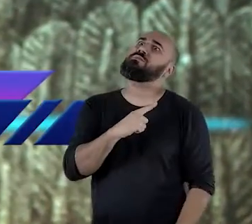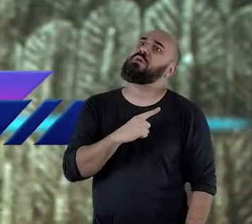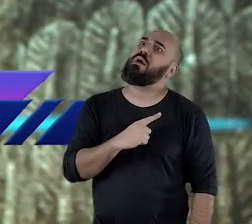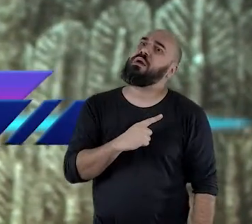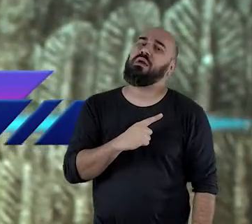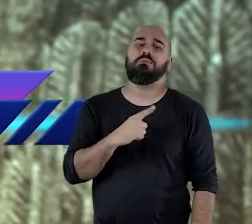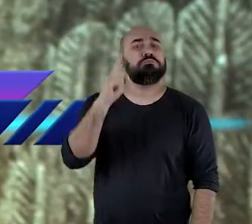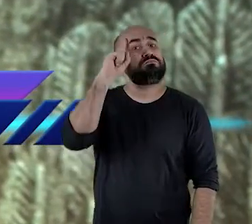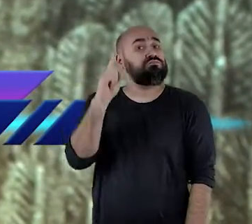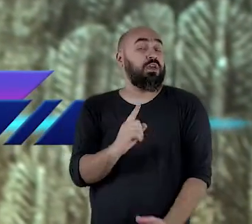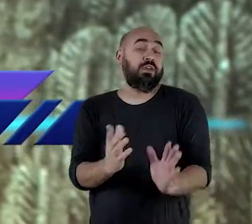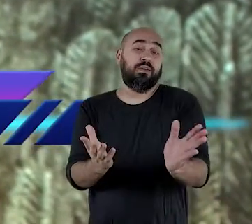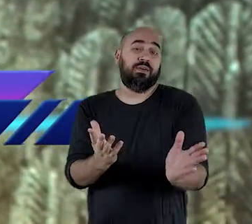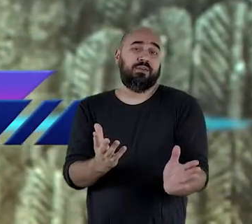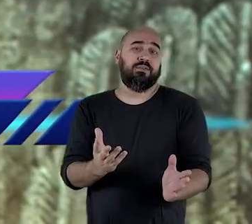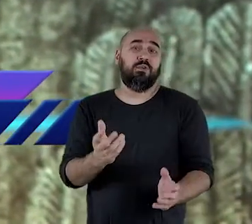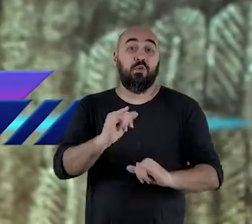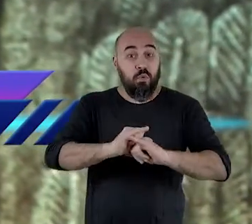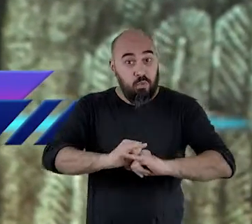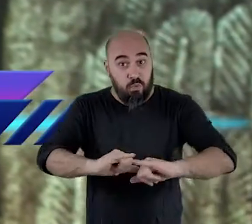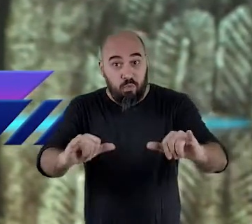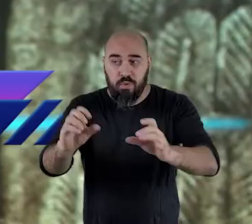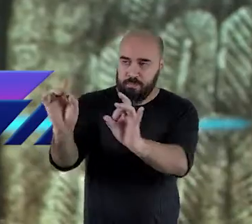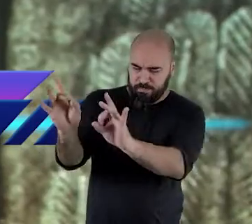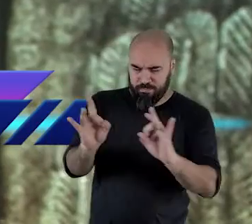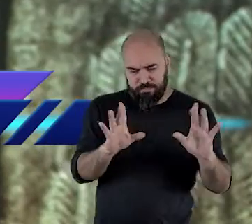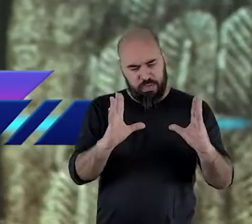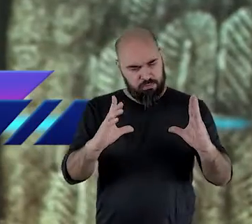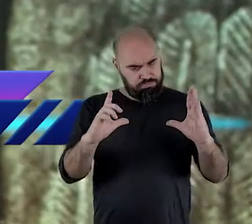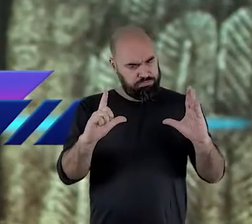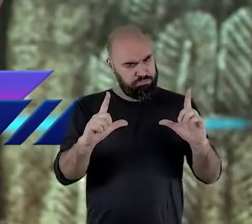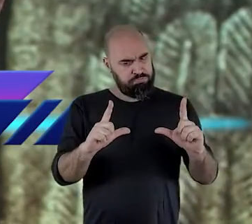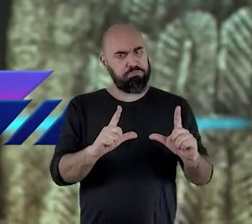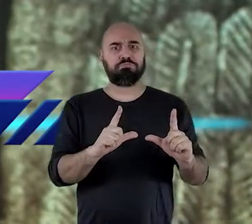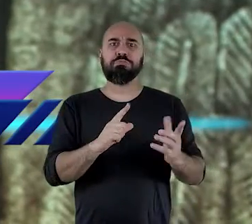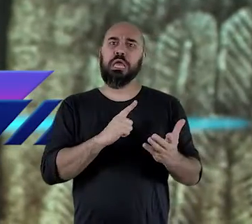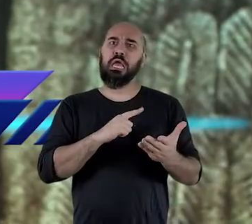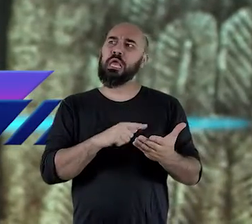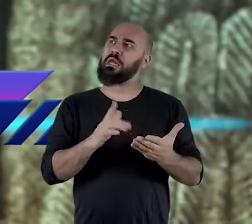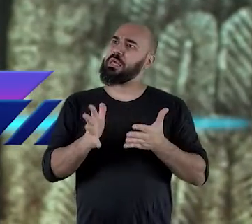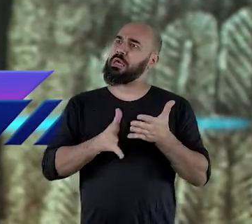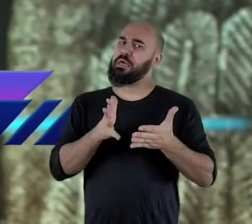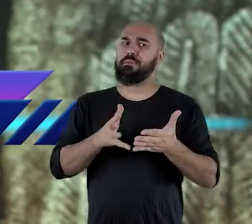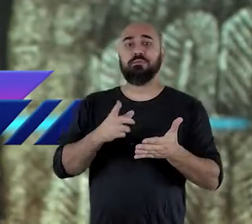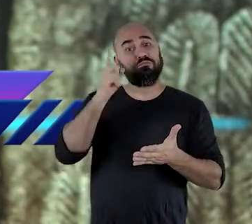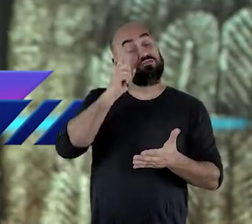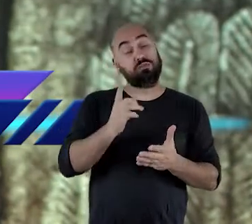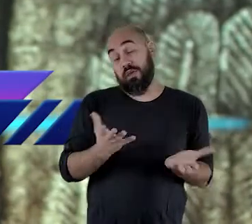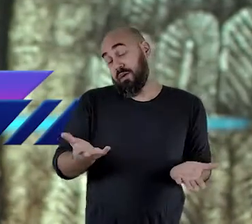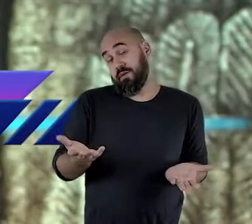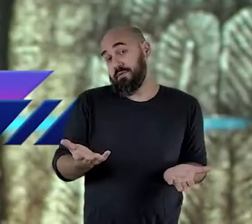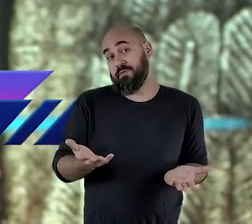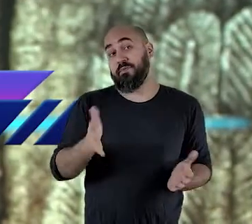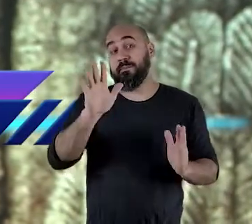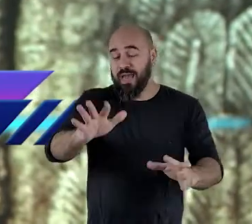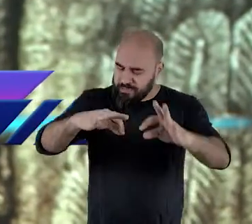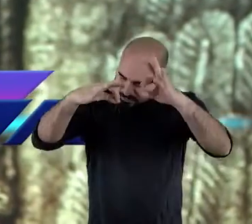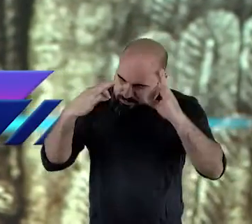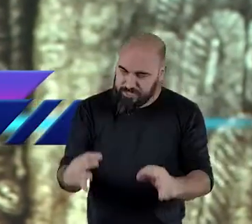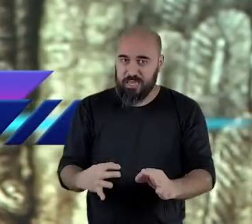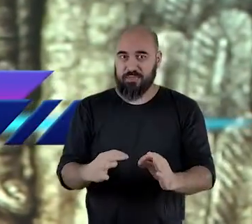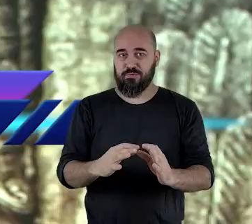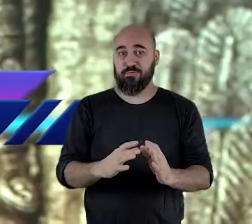Novo Tempo. Mas o que eu posso te afirmar, sem nenhuma dúvida, sem nenhum problema, é